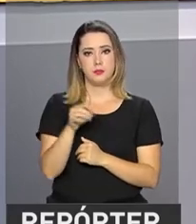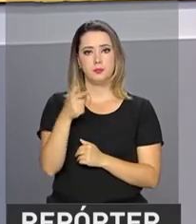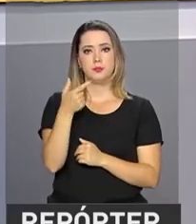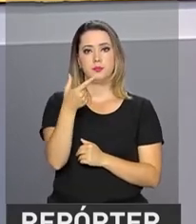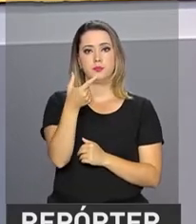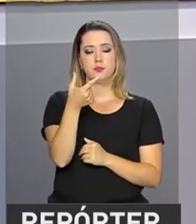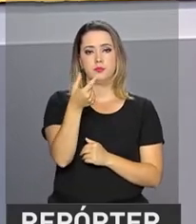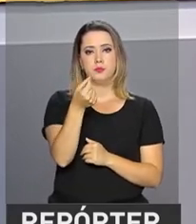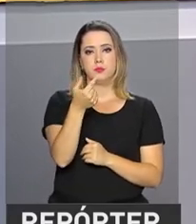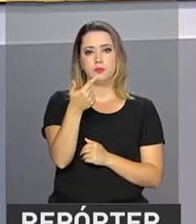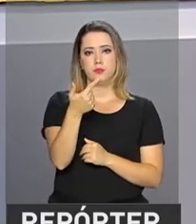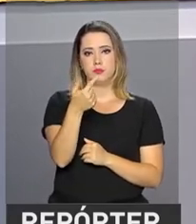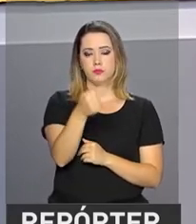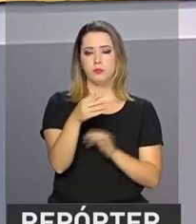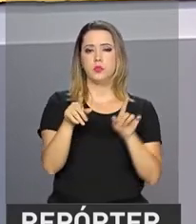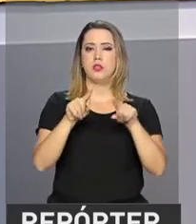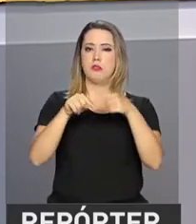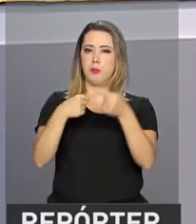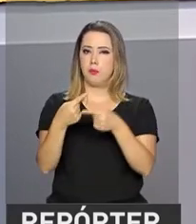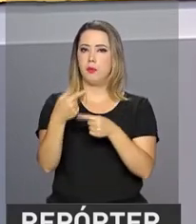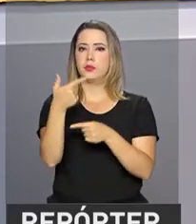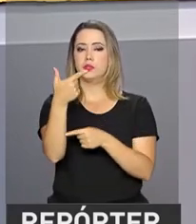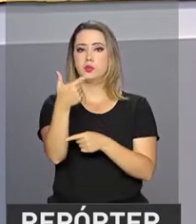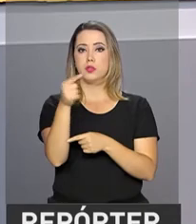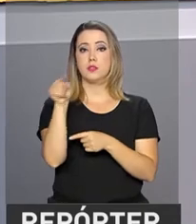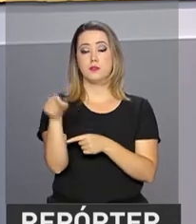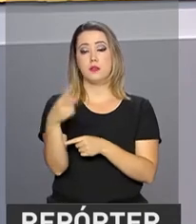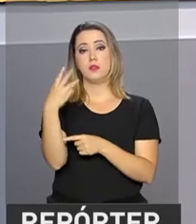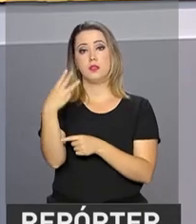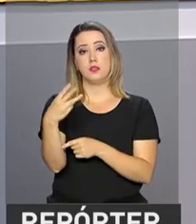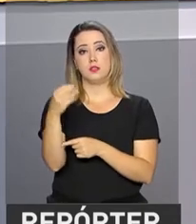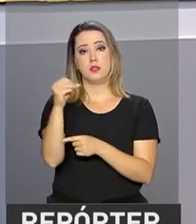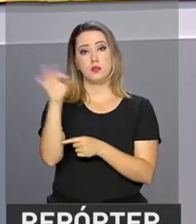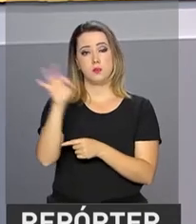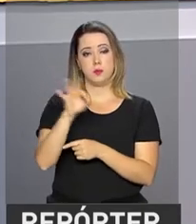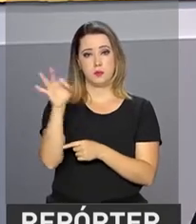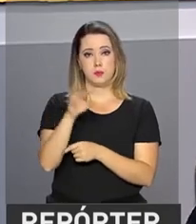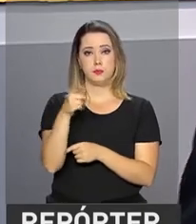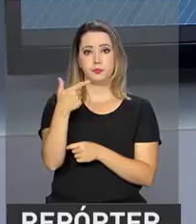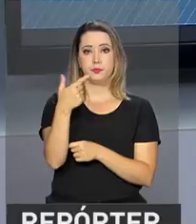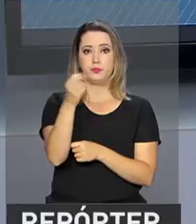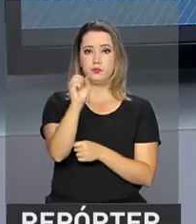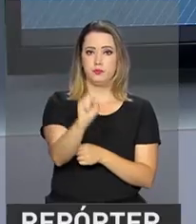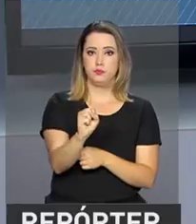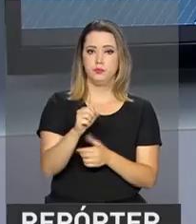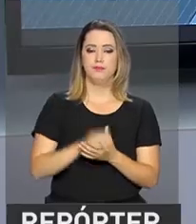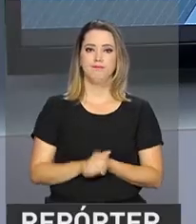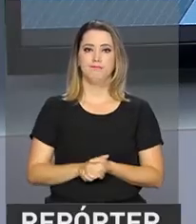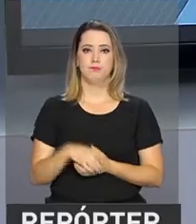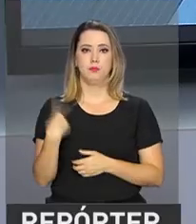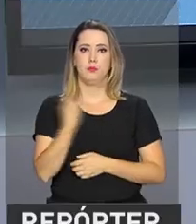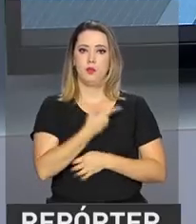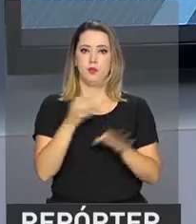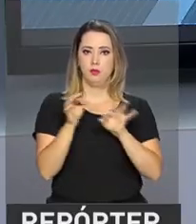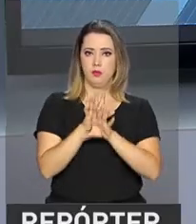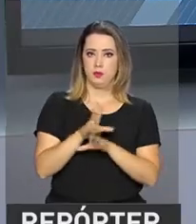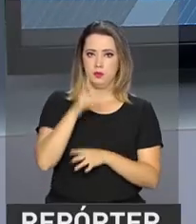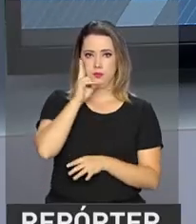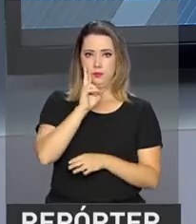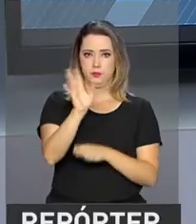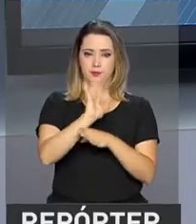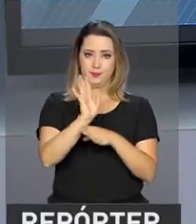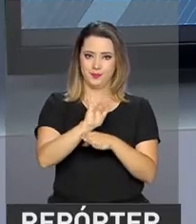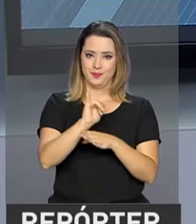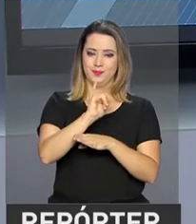em 2017 e 2,3 por cento em 2018 nós ficamos por aqui e você pode